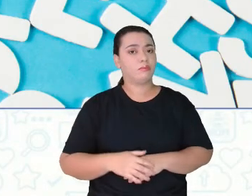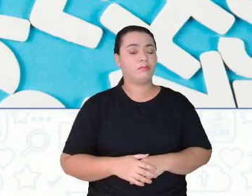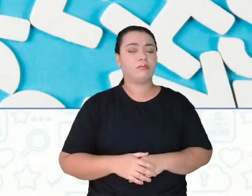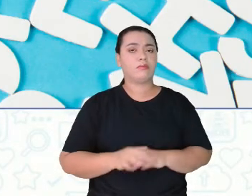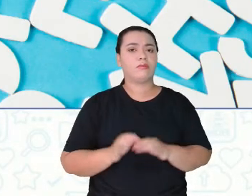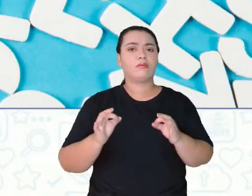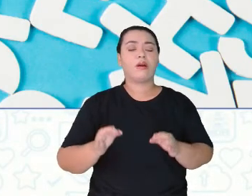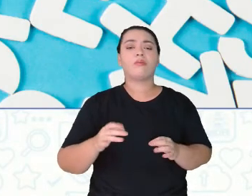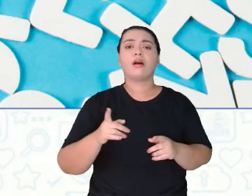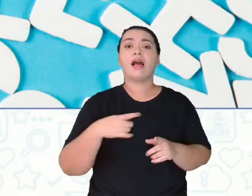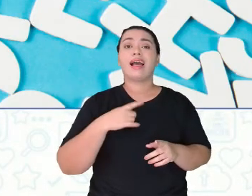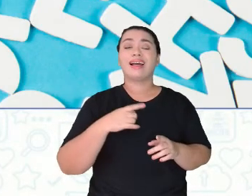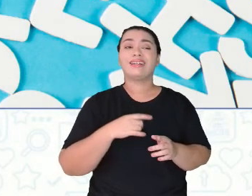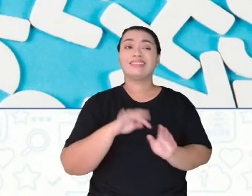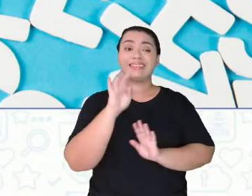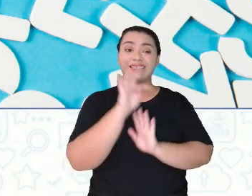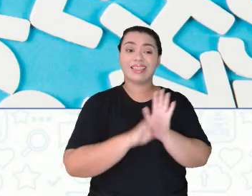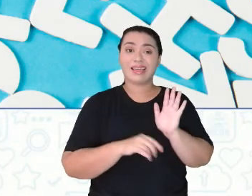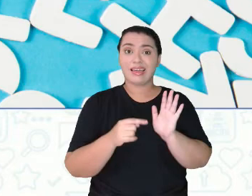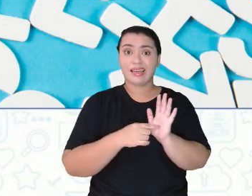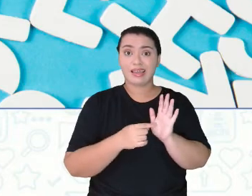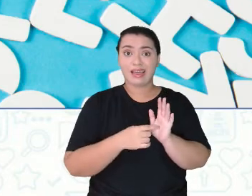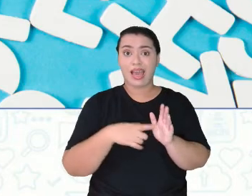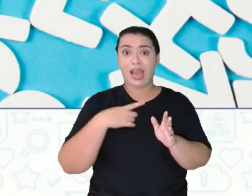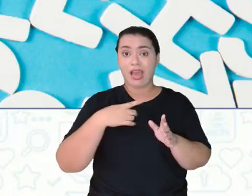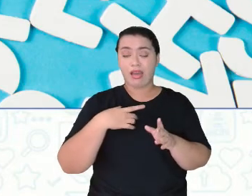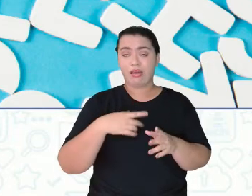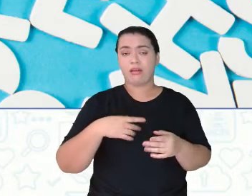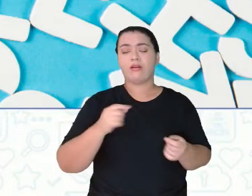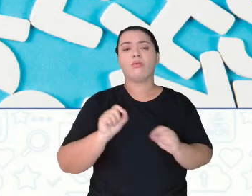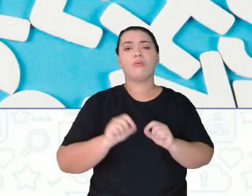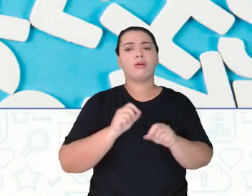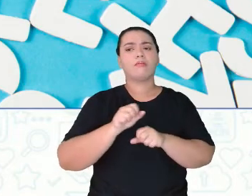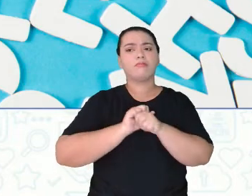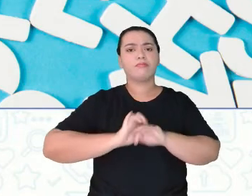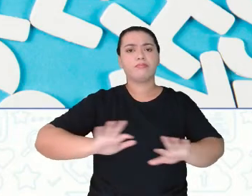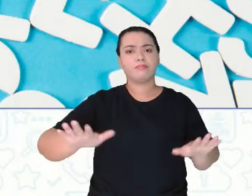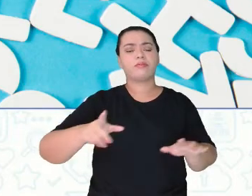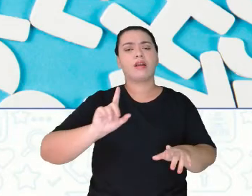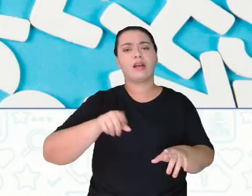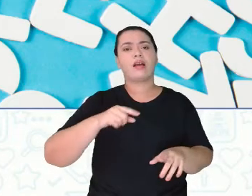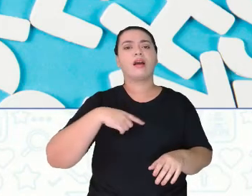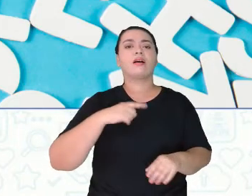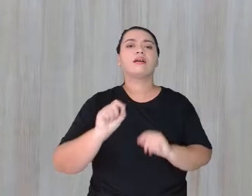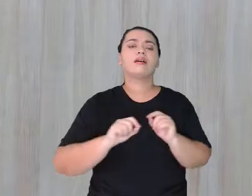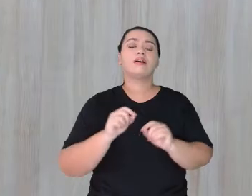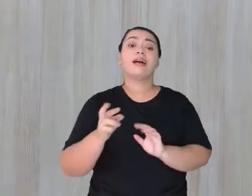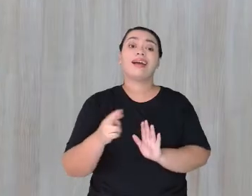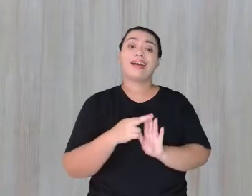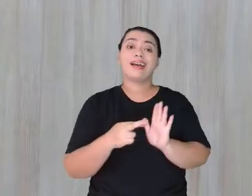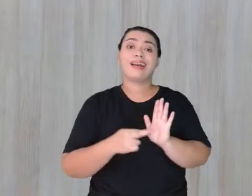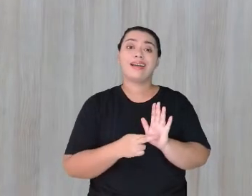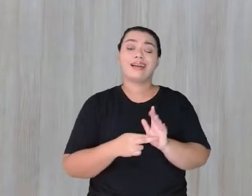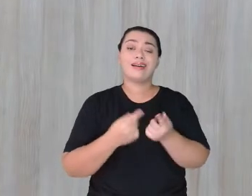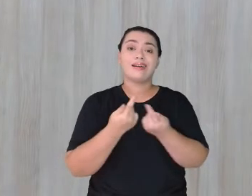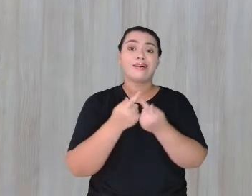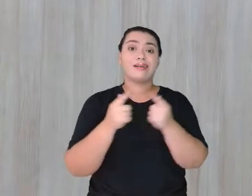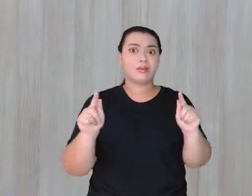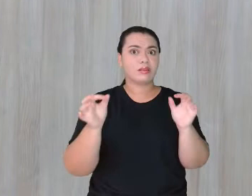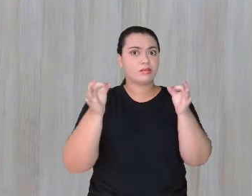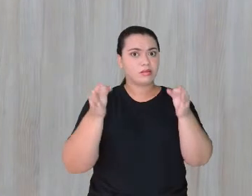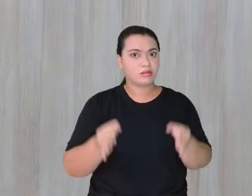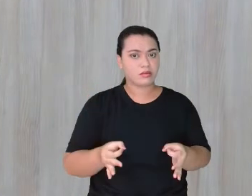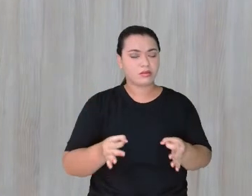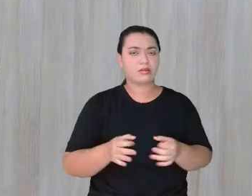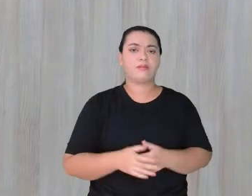a maioria dos textos que são de circulação social, eles têm um apelo muito mais forte com as regras gramaticais, né? Eu sei que